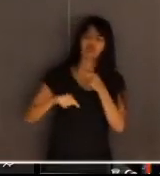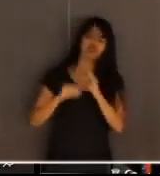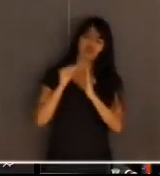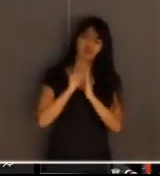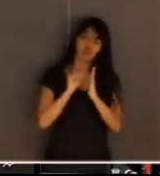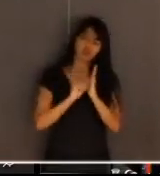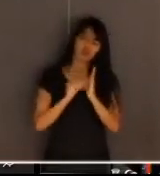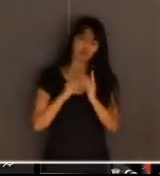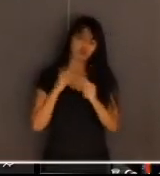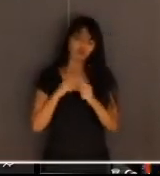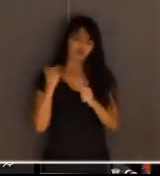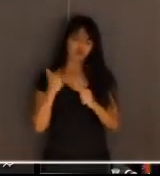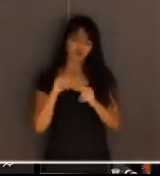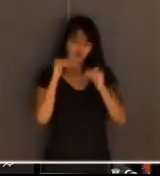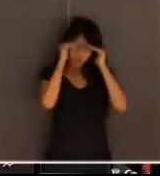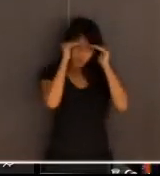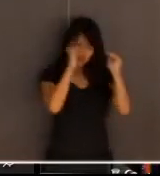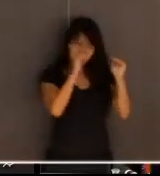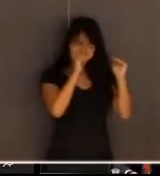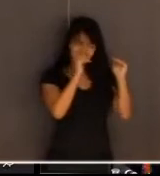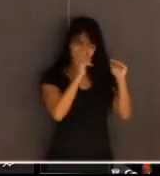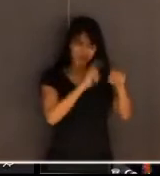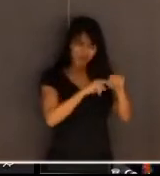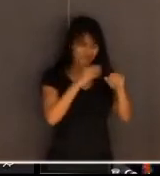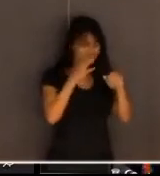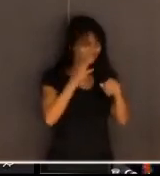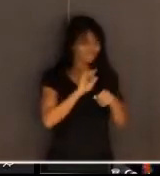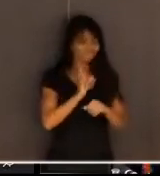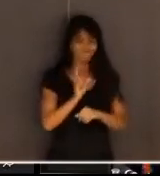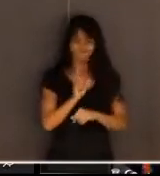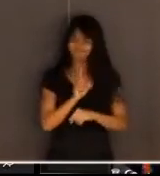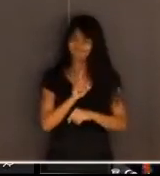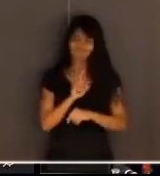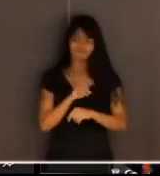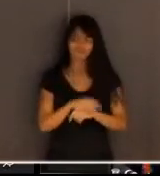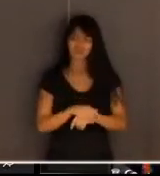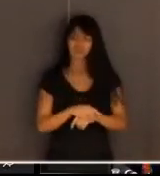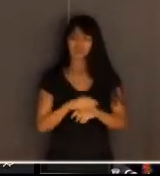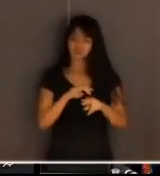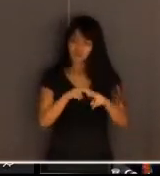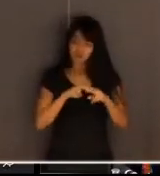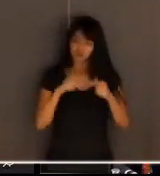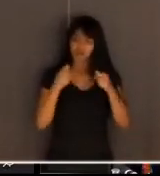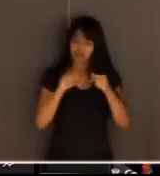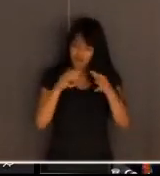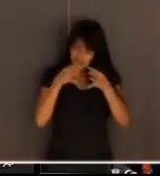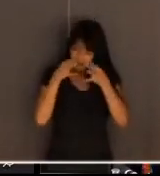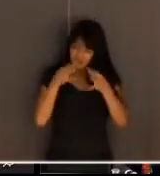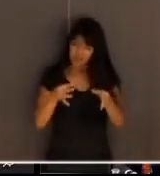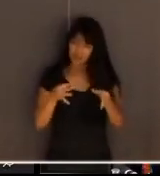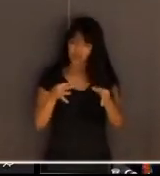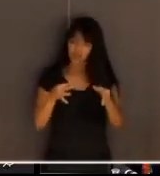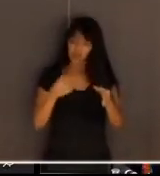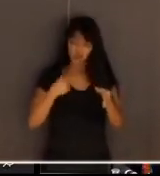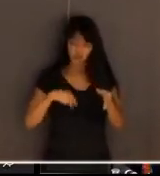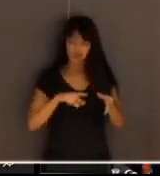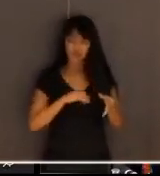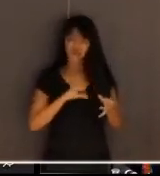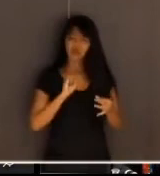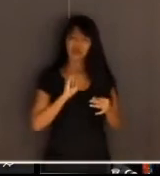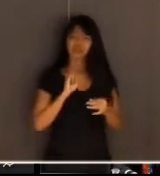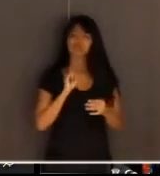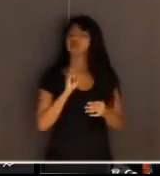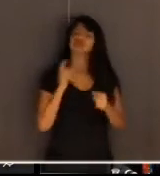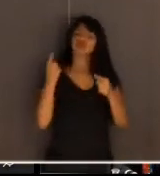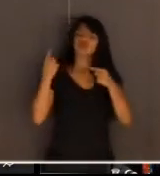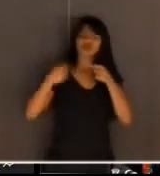não ter sido obedecido o prazo. Nestes casos, extrema atenção. Nós, se formos